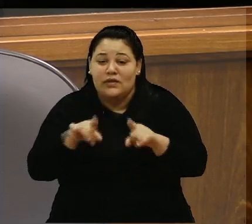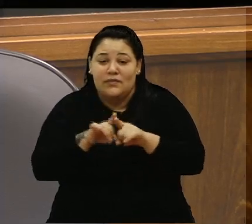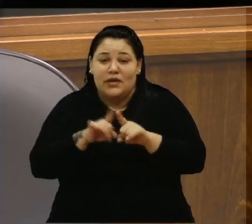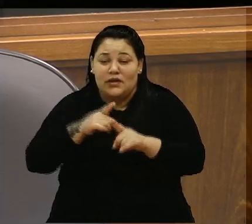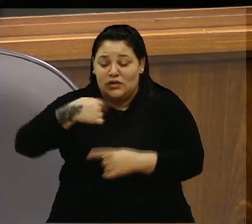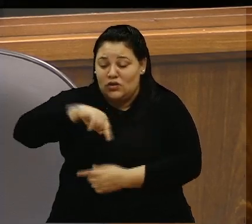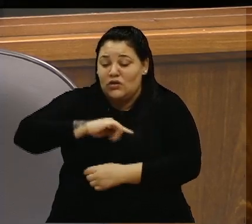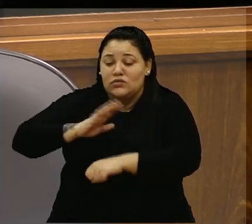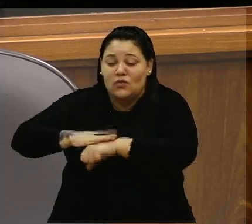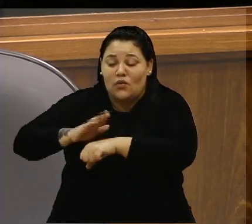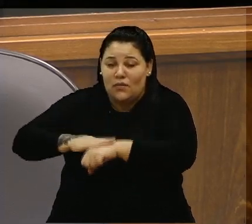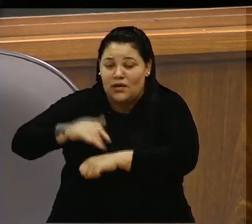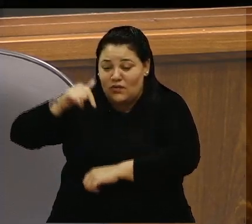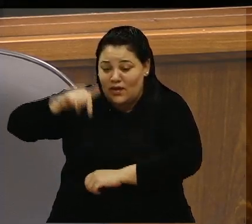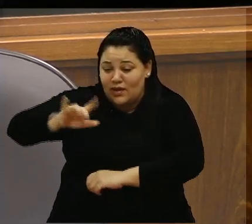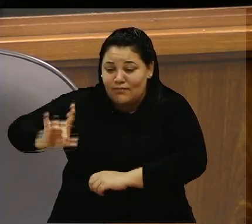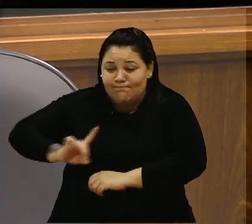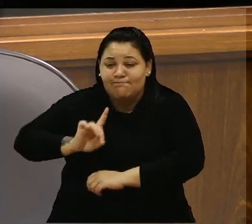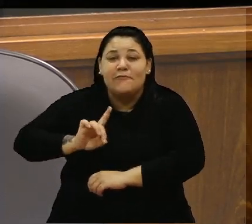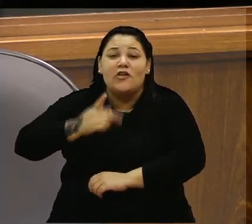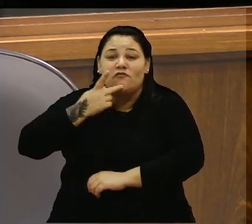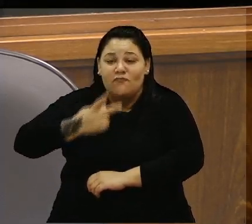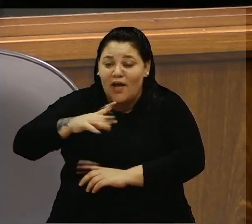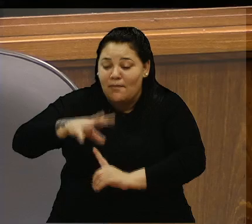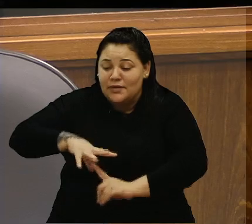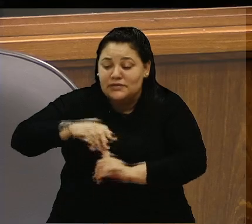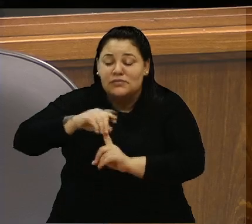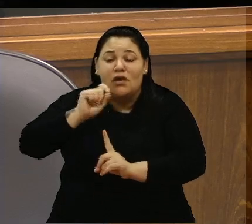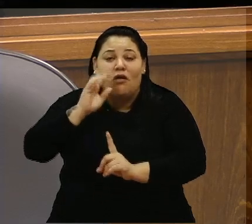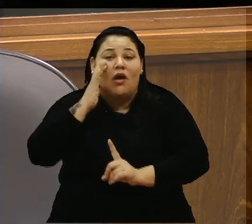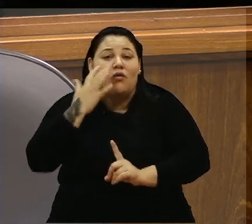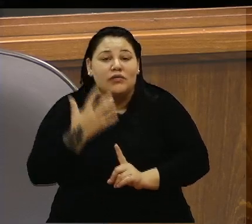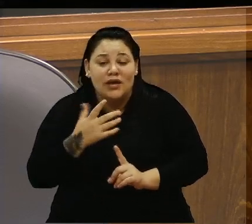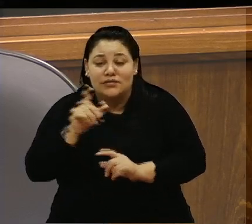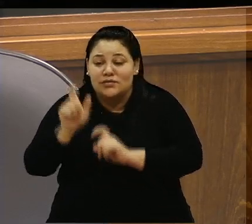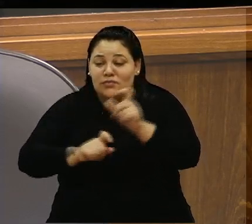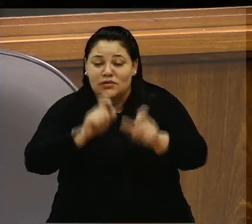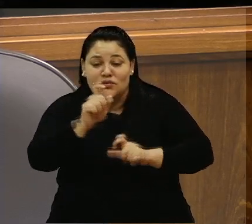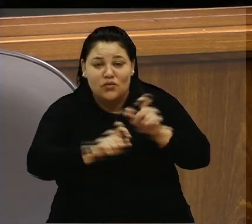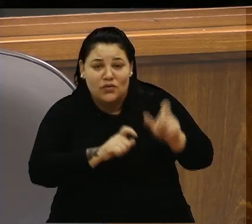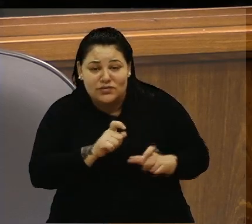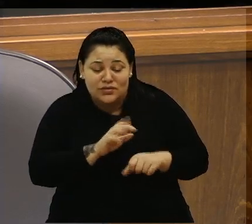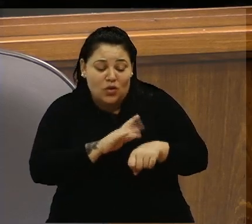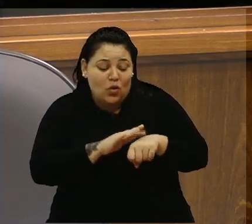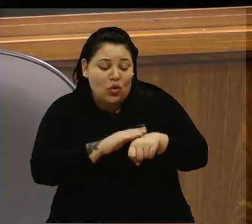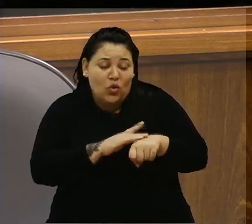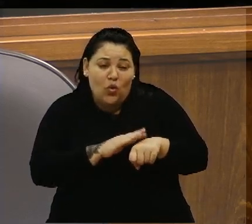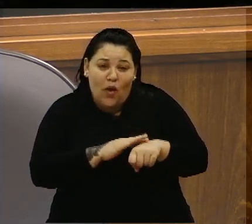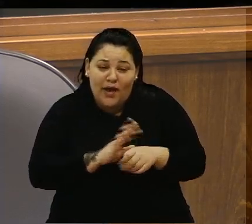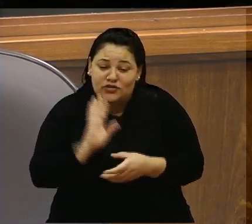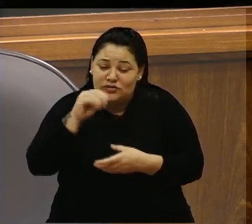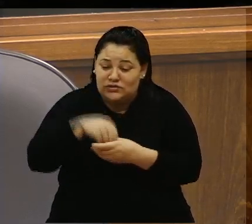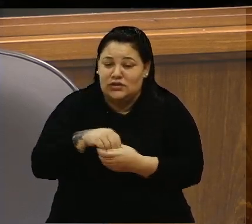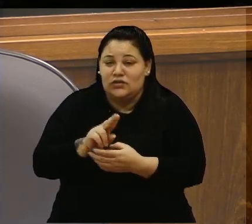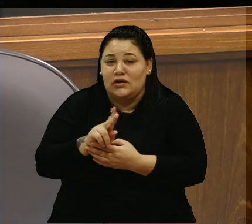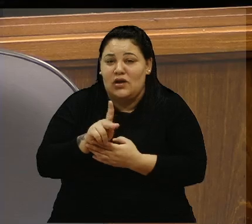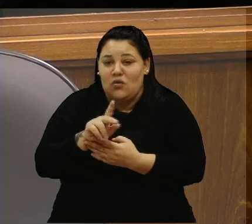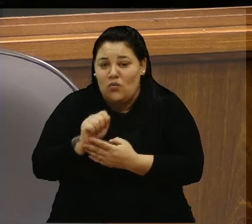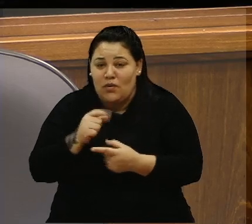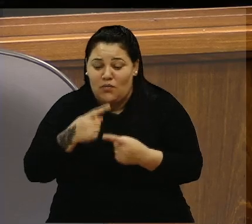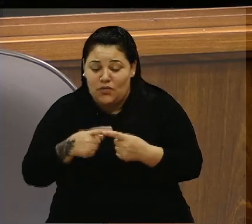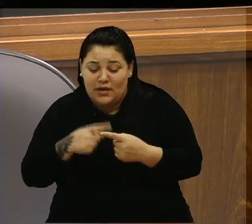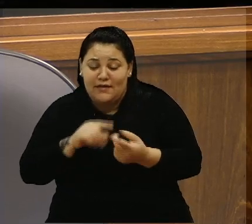e fala das prioridades, das pessoas que estão ficando cada vez mais doentes dentro das UPAs por falta de